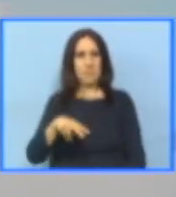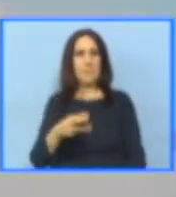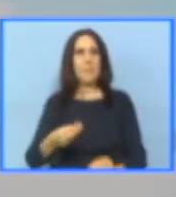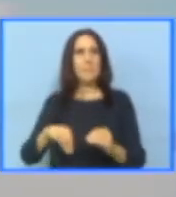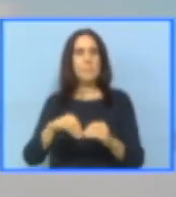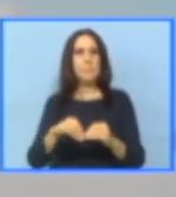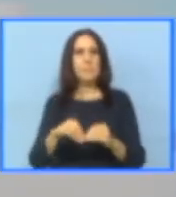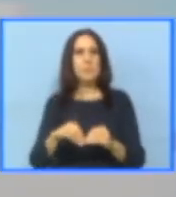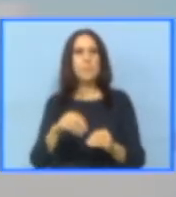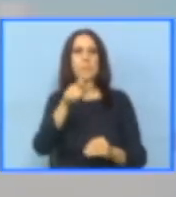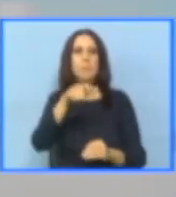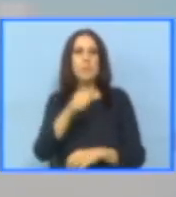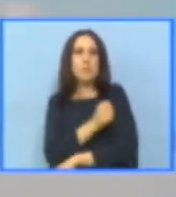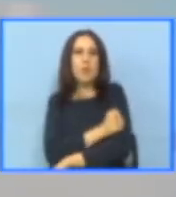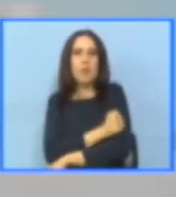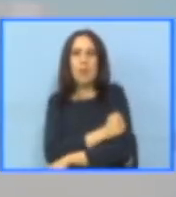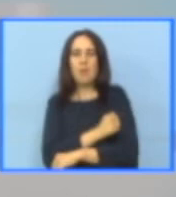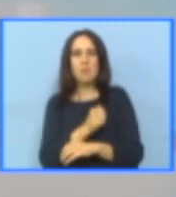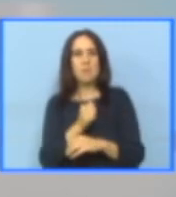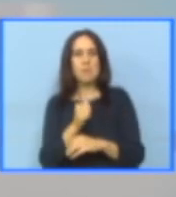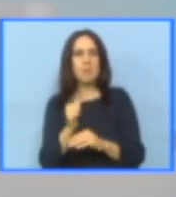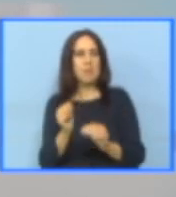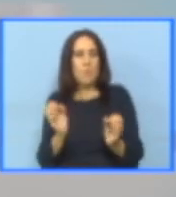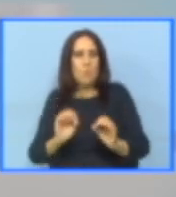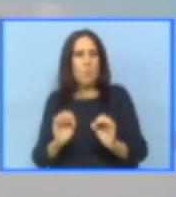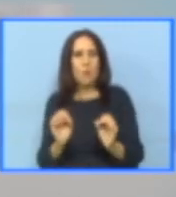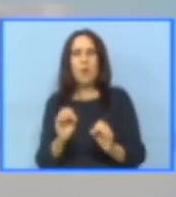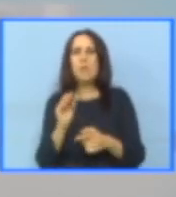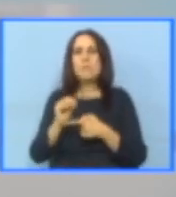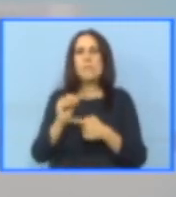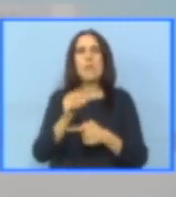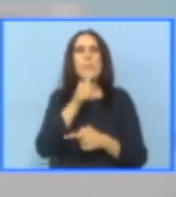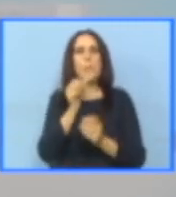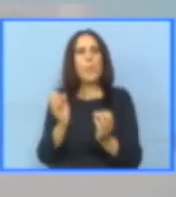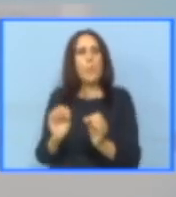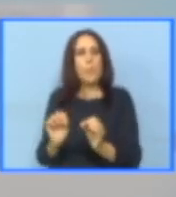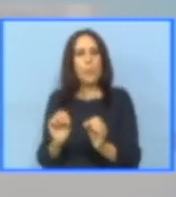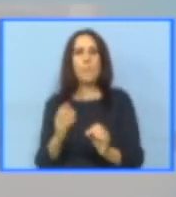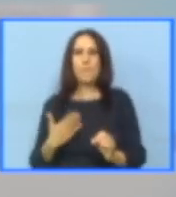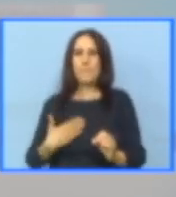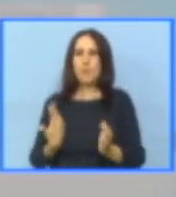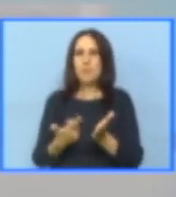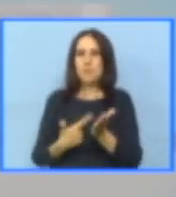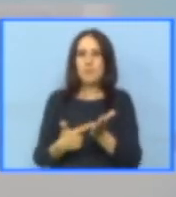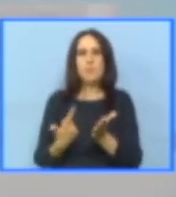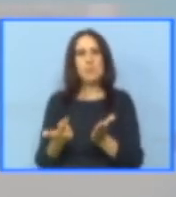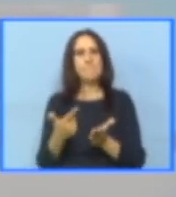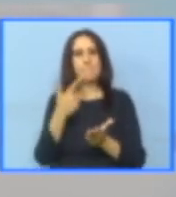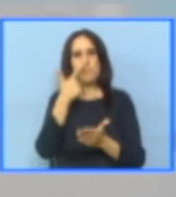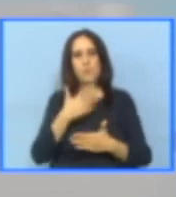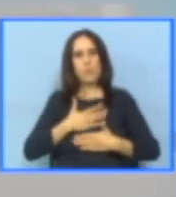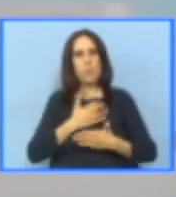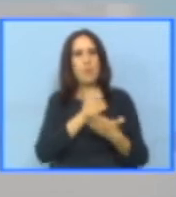questão das pessoas que ficam sem casas, que ficam sem o meio de subsistência, e é cada vez mais necessário o apoio dos voluntários, porque